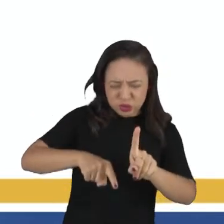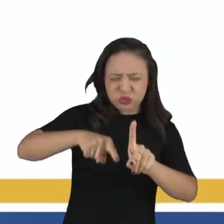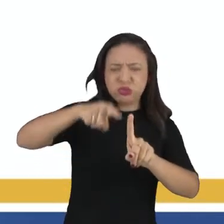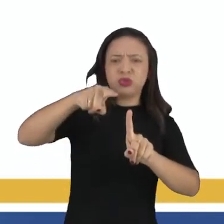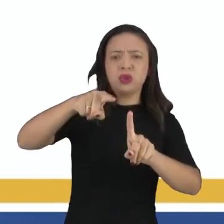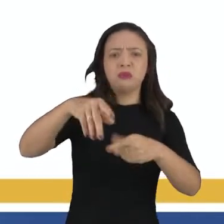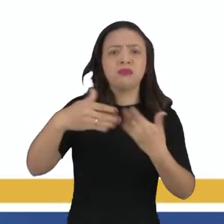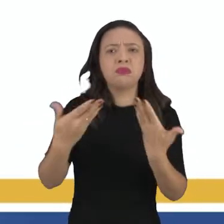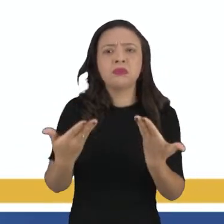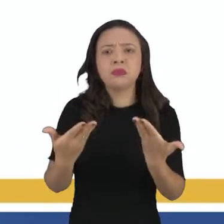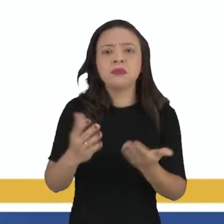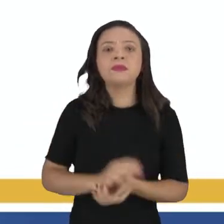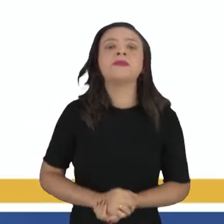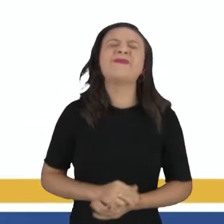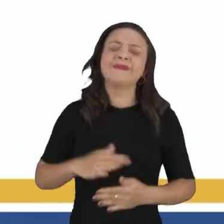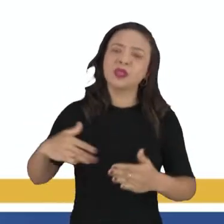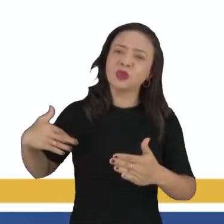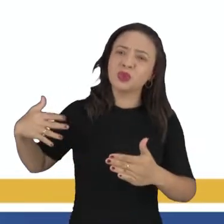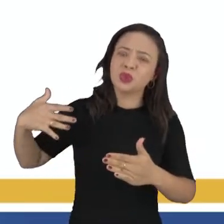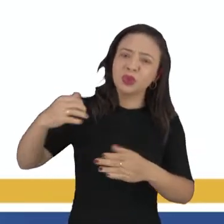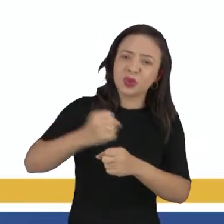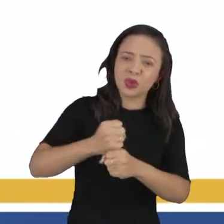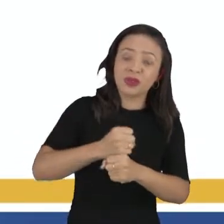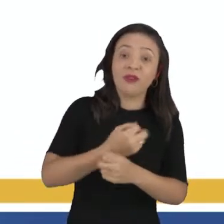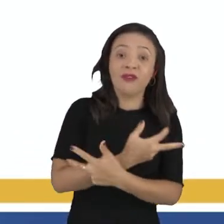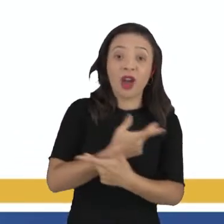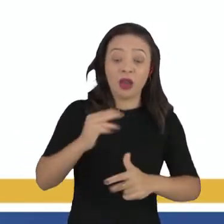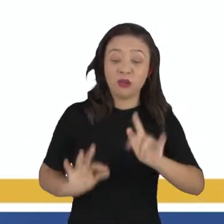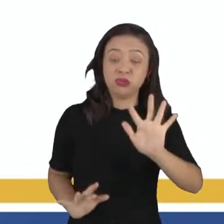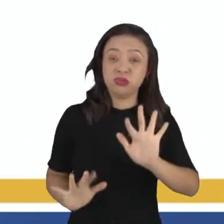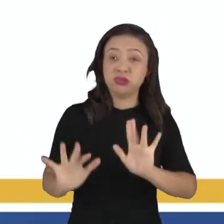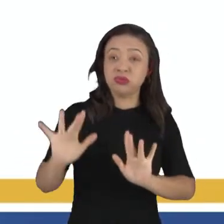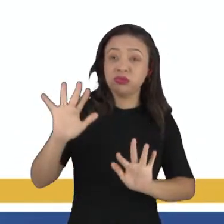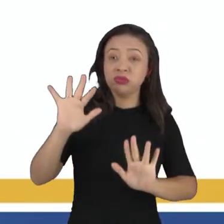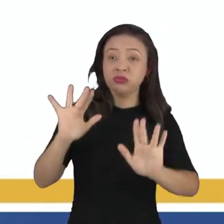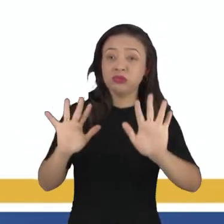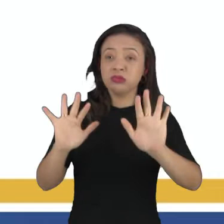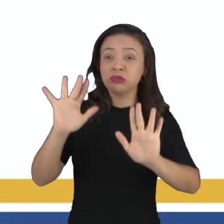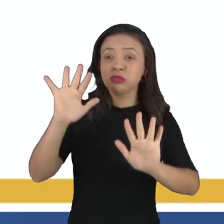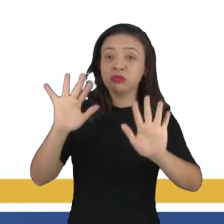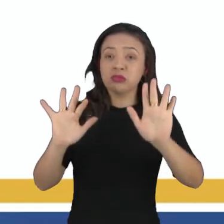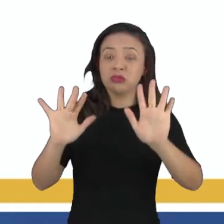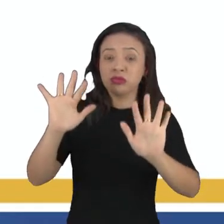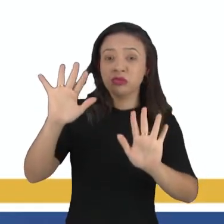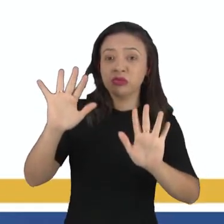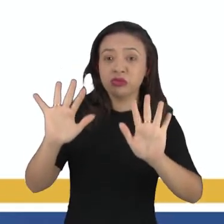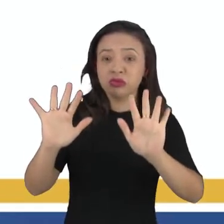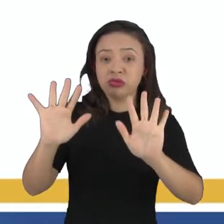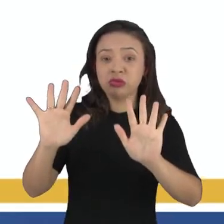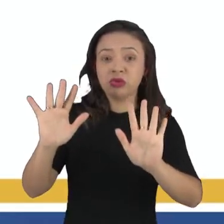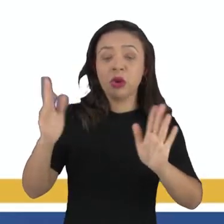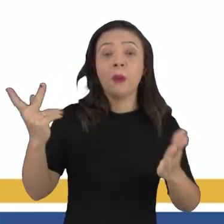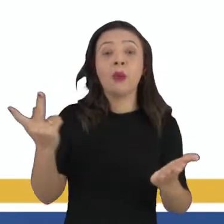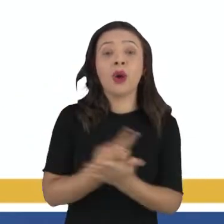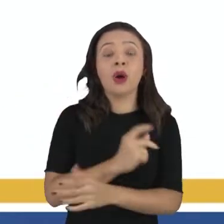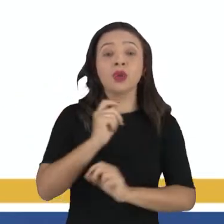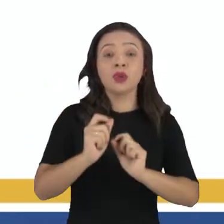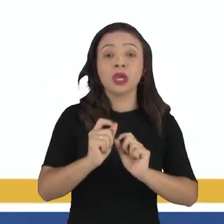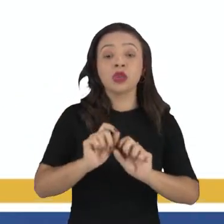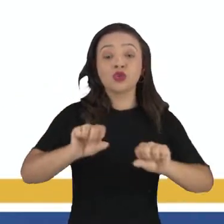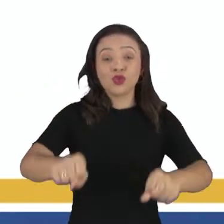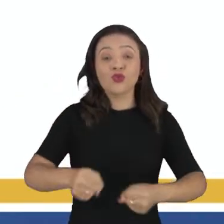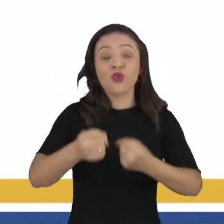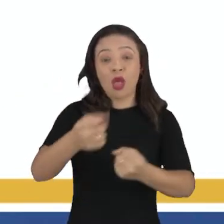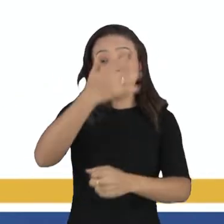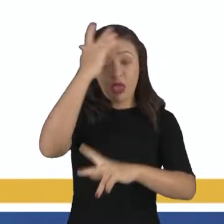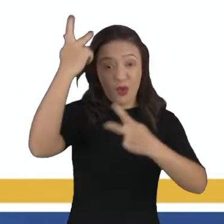slide explica. Nas últimas décadas, a liberação de gases do efeito estufa, em virtude das atividades humanas,